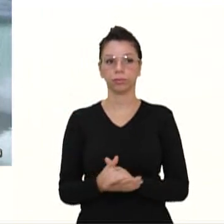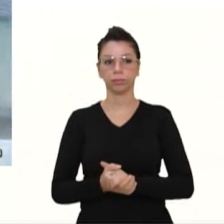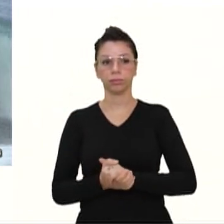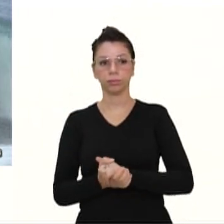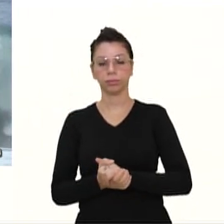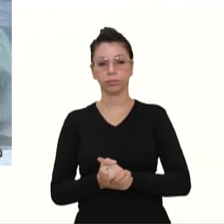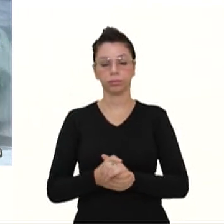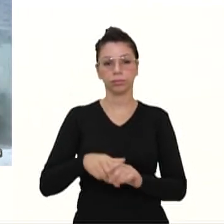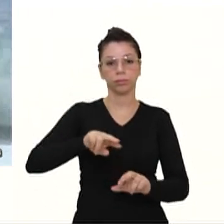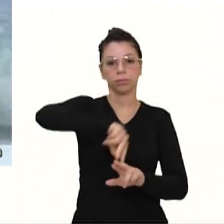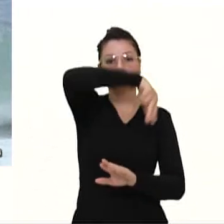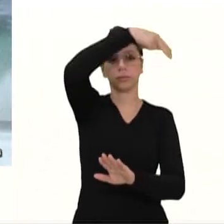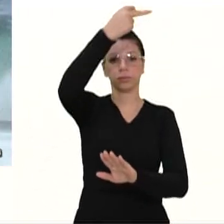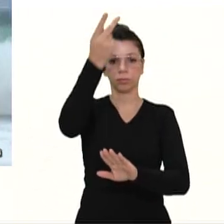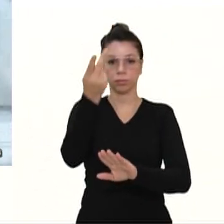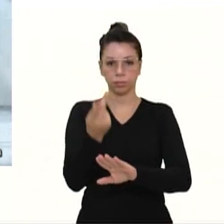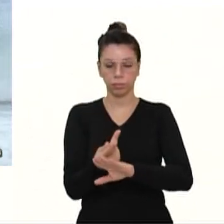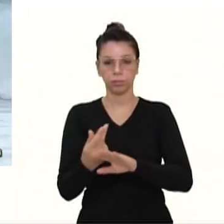360,